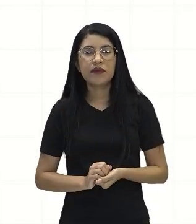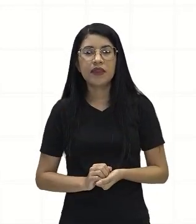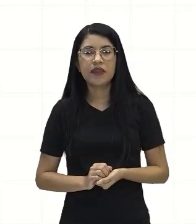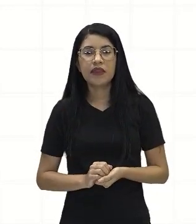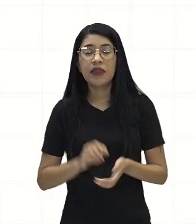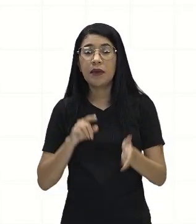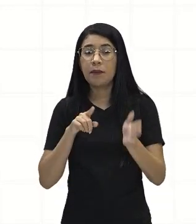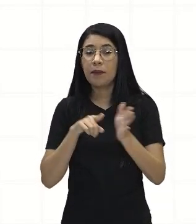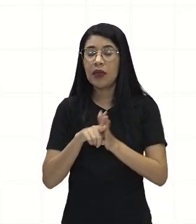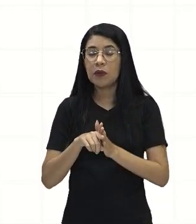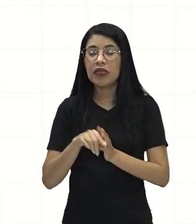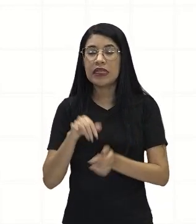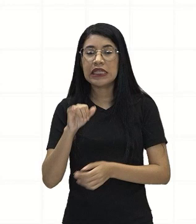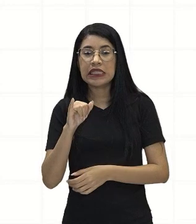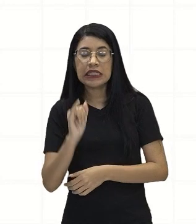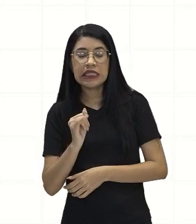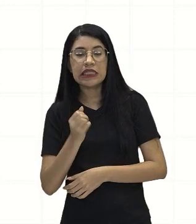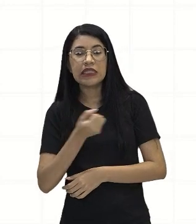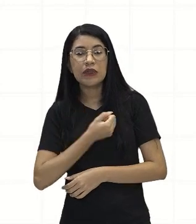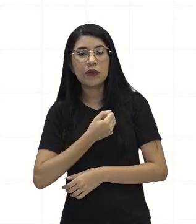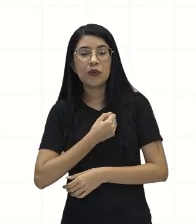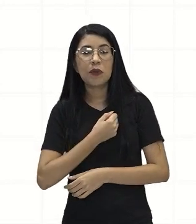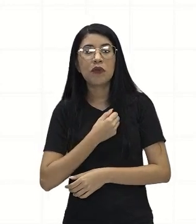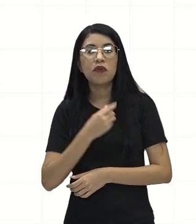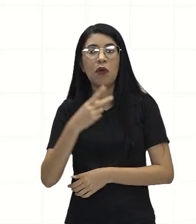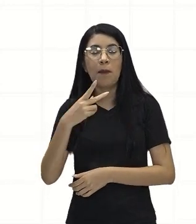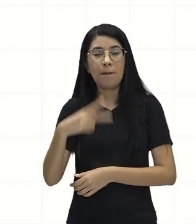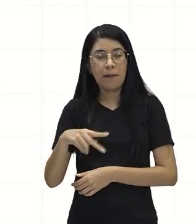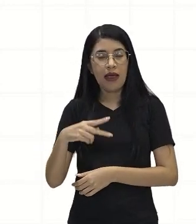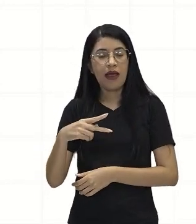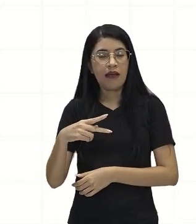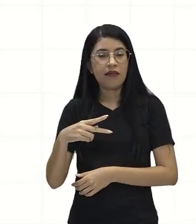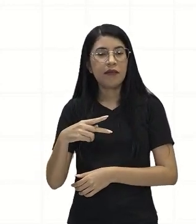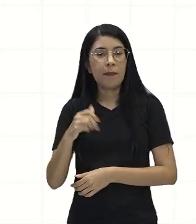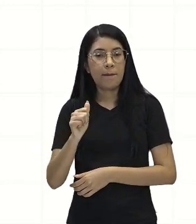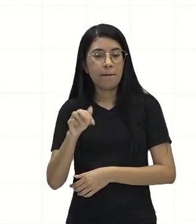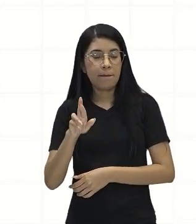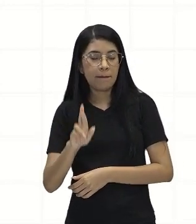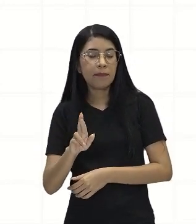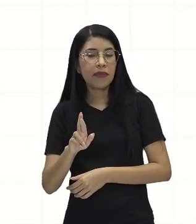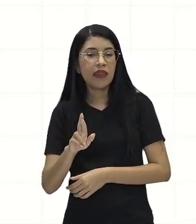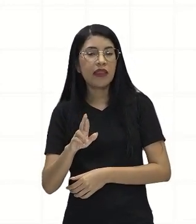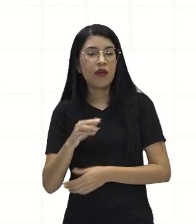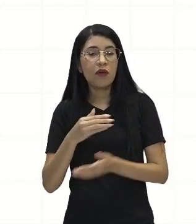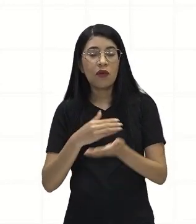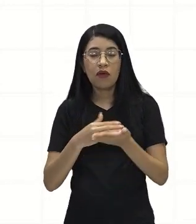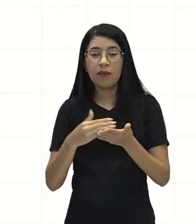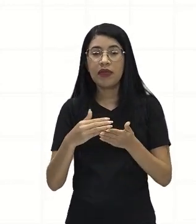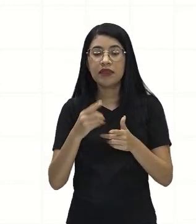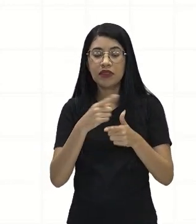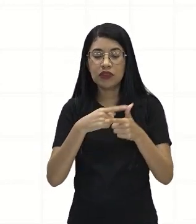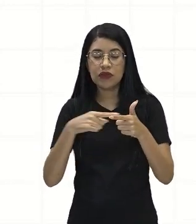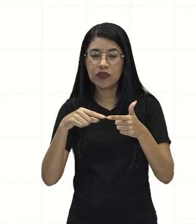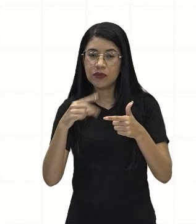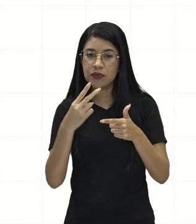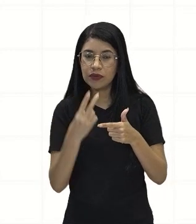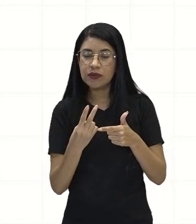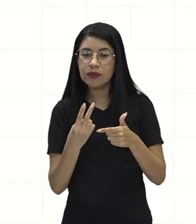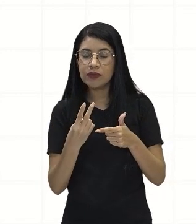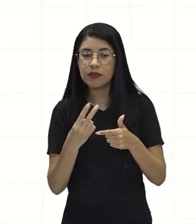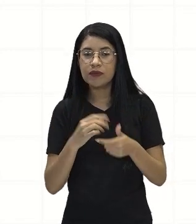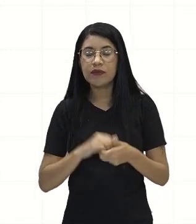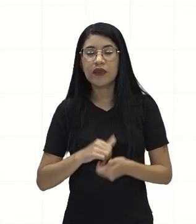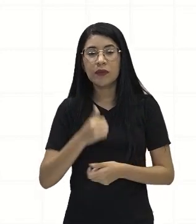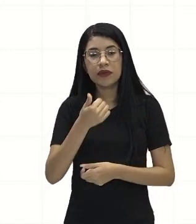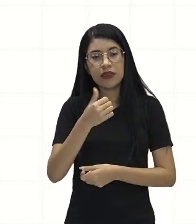um número par? Se ele for por um número par, ele então começa por 2, olha. Ou seja,